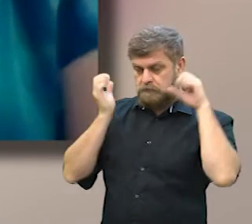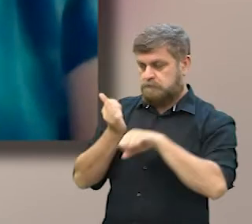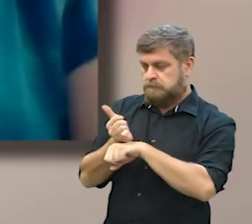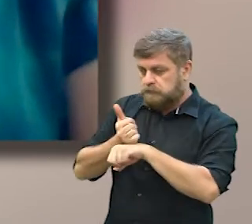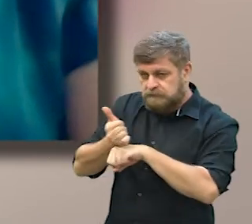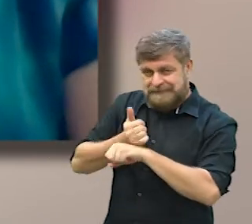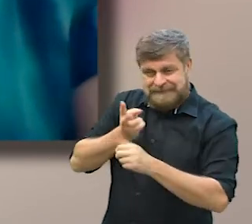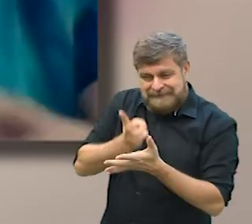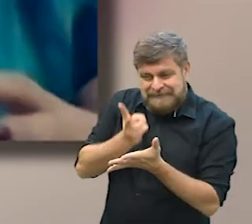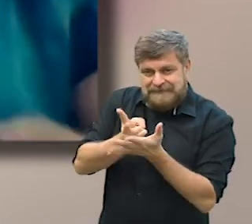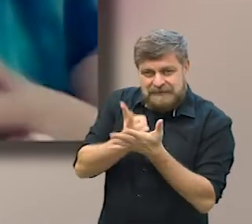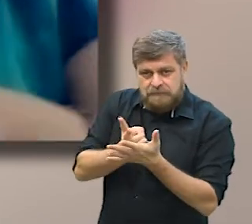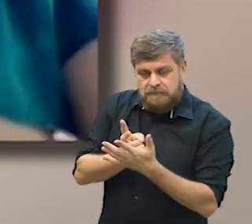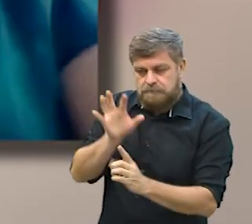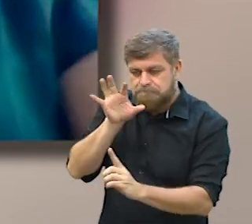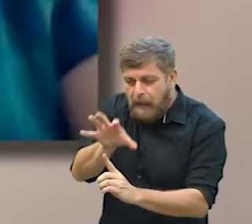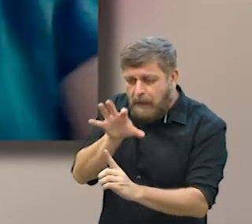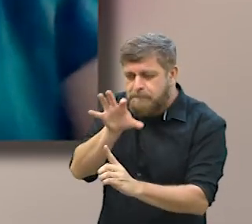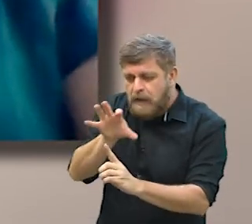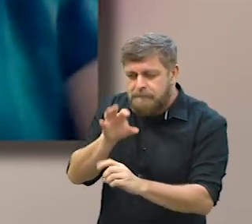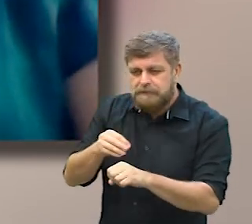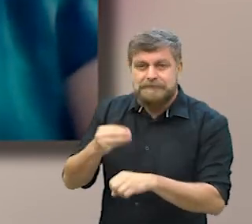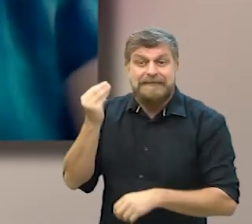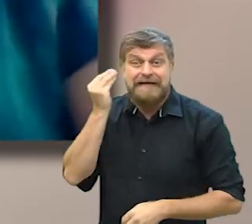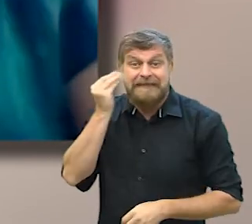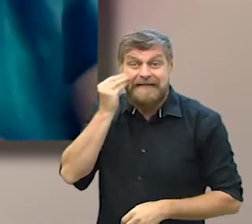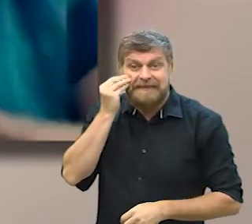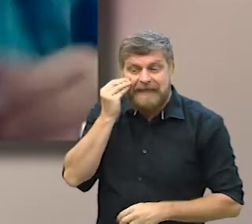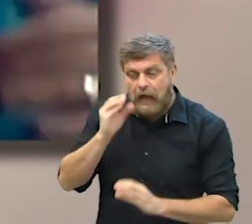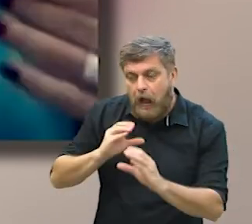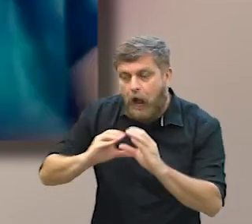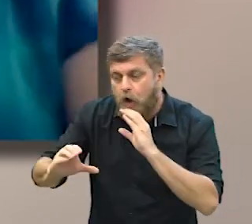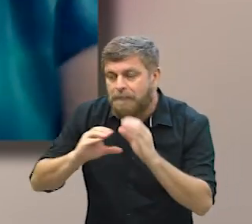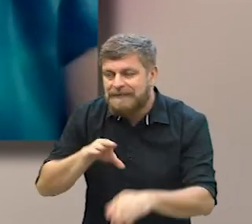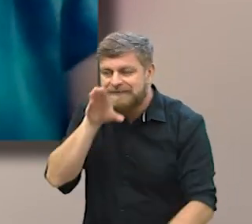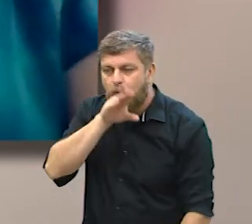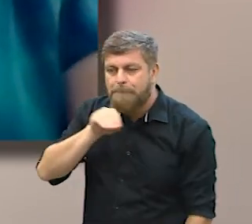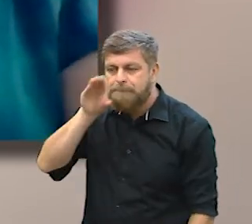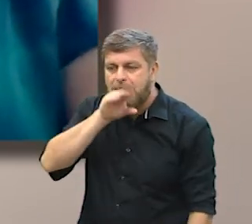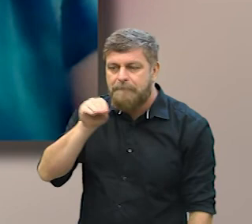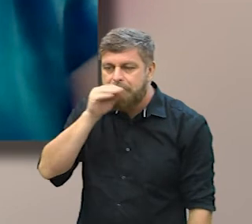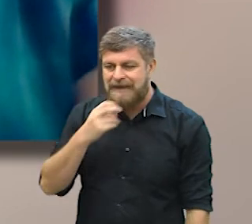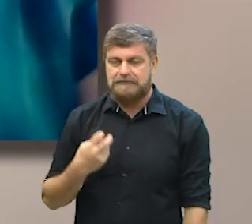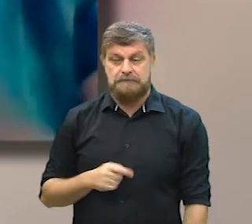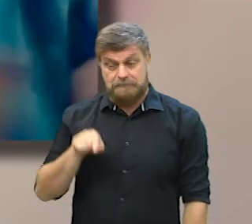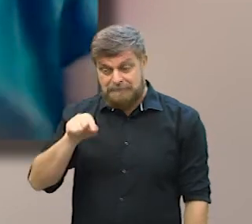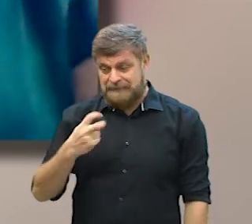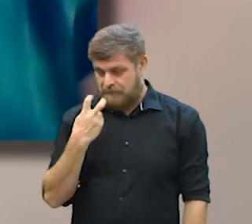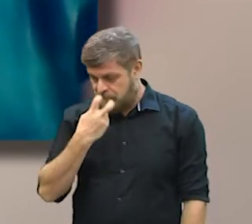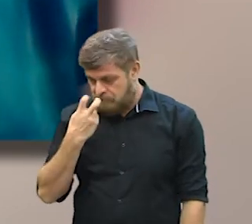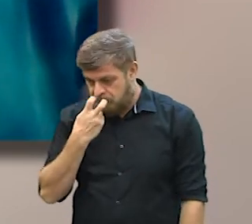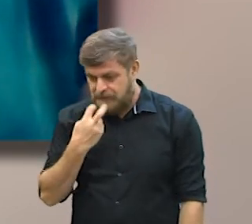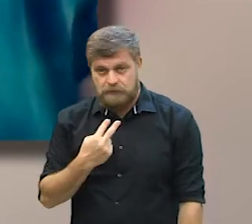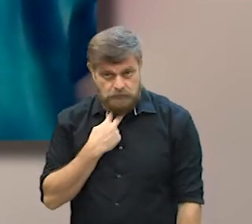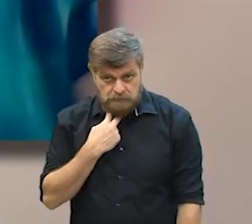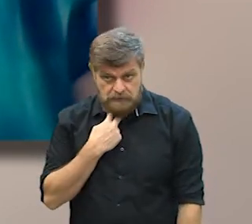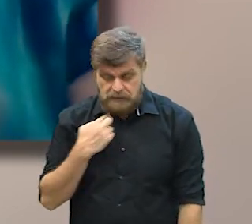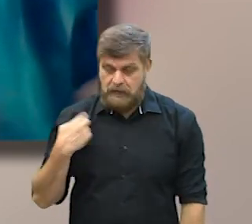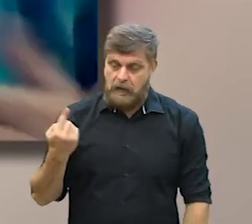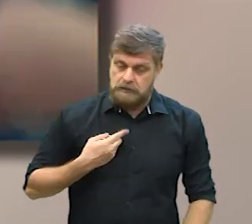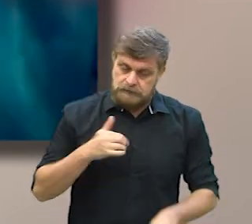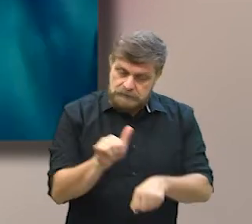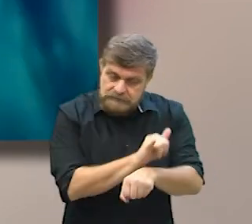que nós, fonoaudiólogos, sempre vamos tentar isso, né? Uma comunicação verbal. Mas, quando avaliamos que